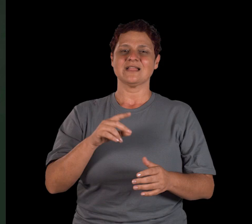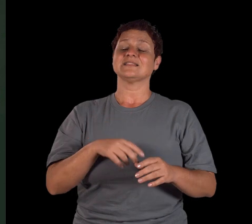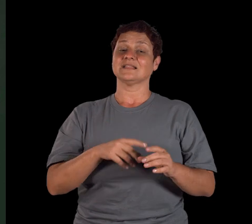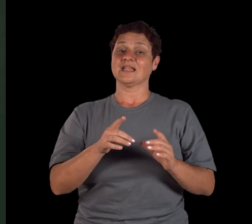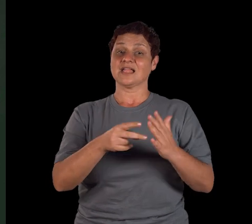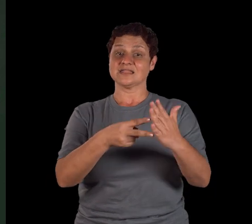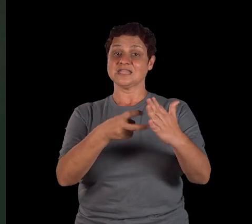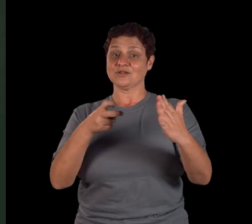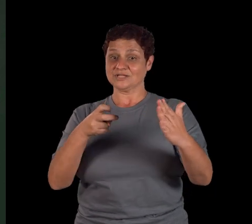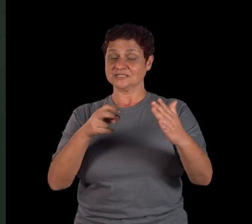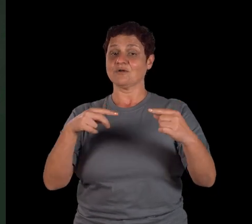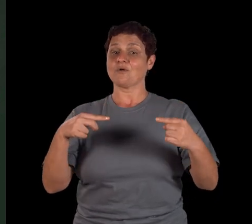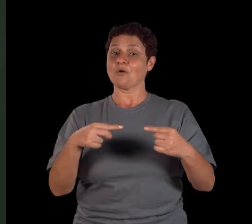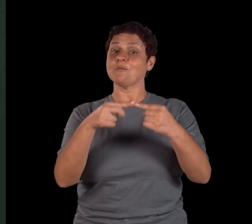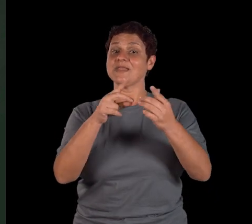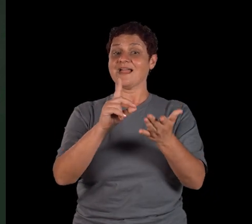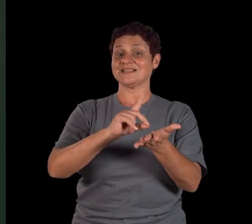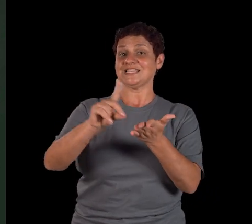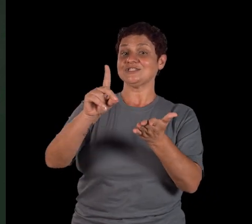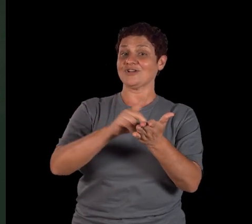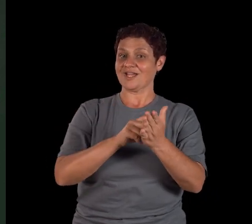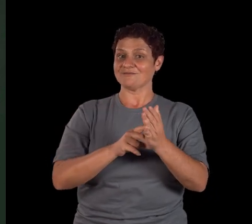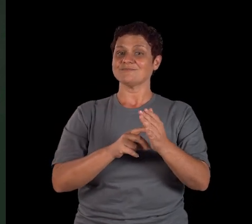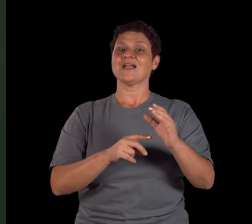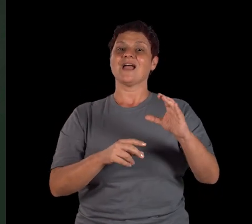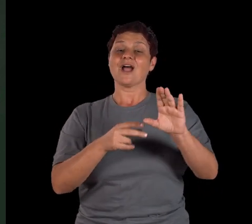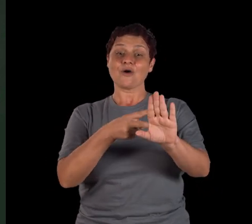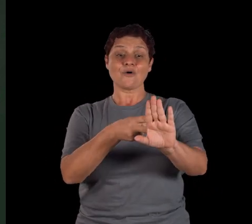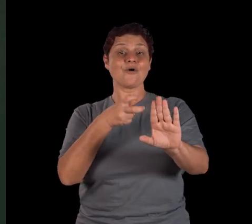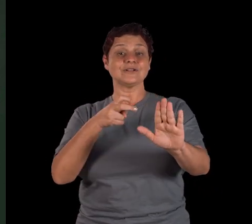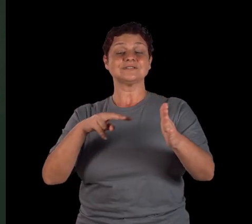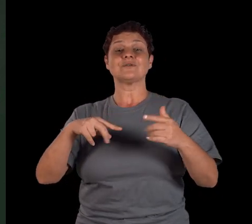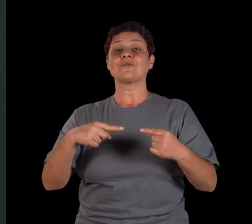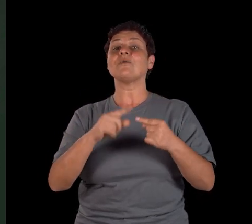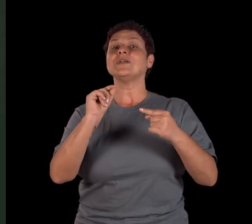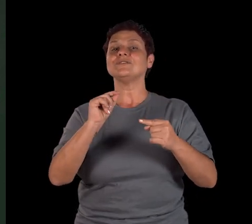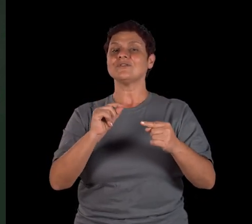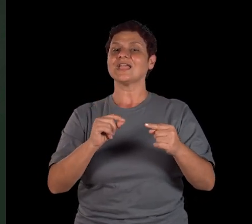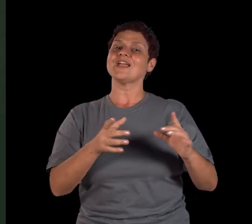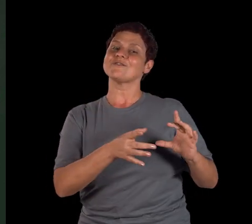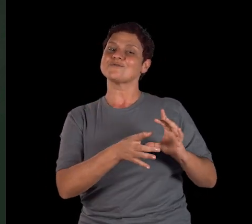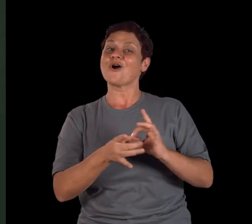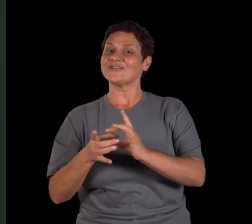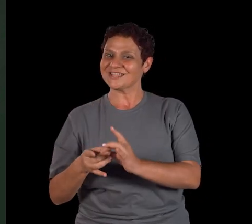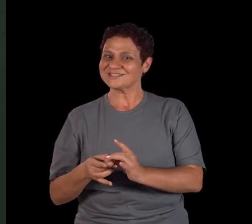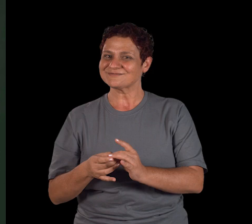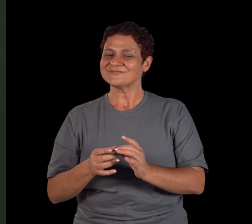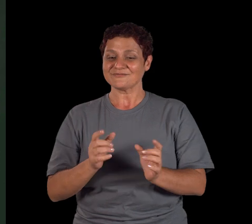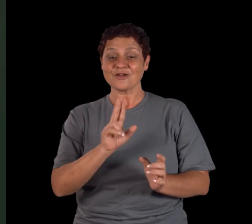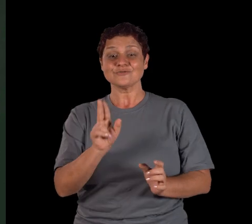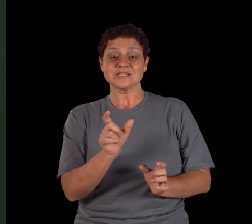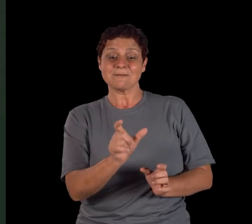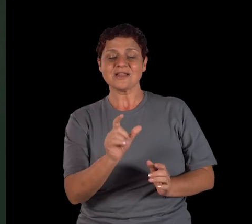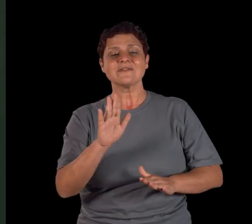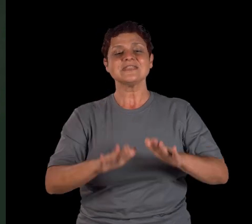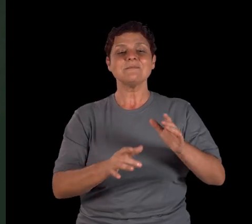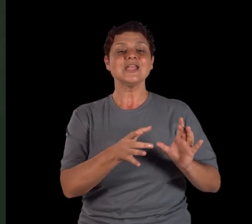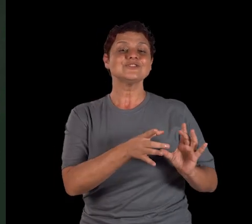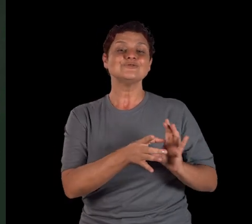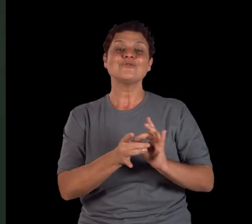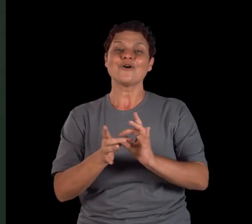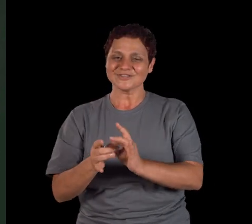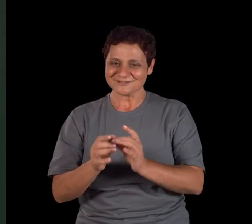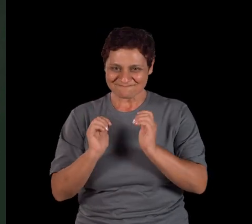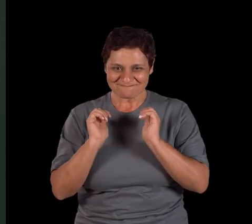palavra no dicionário, sentido original. Conotação, contexto. A aplicação da palavra em contextos diferentes. Tudo bem?